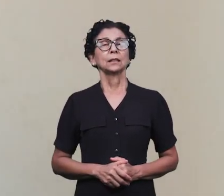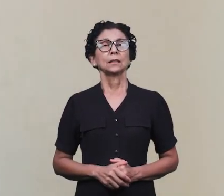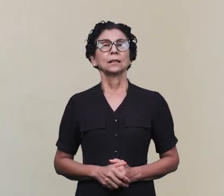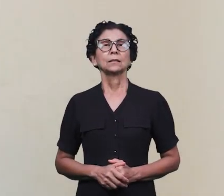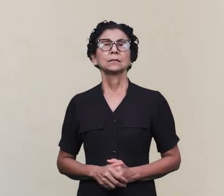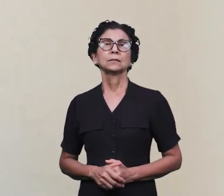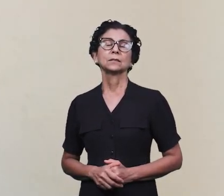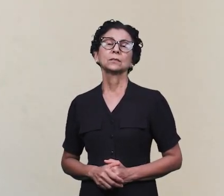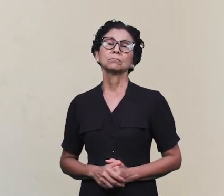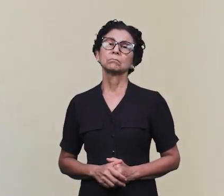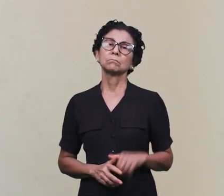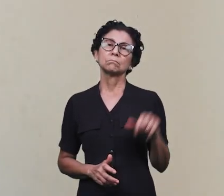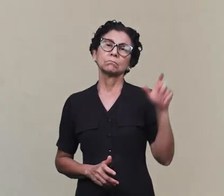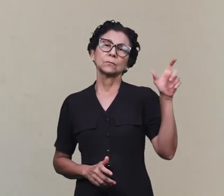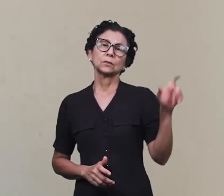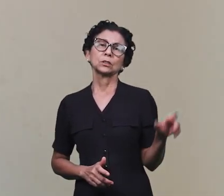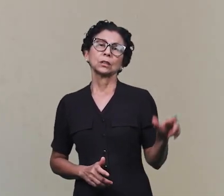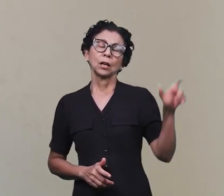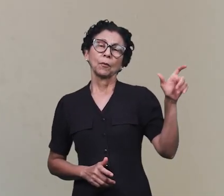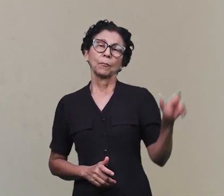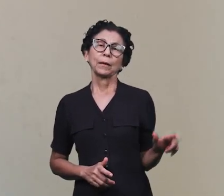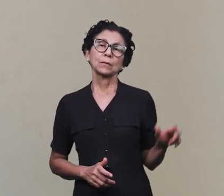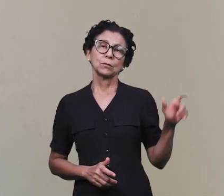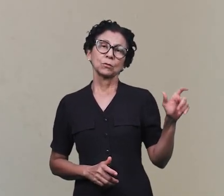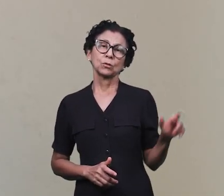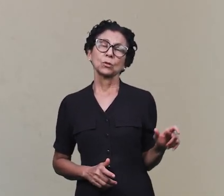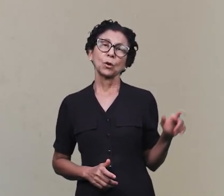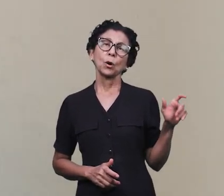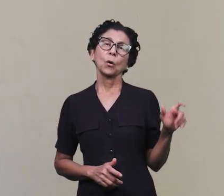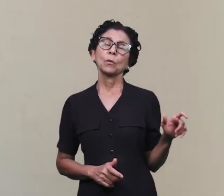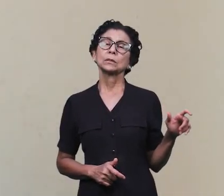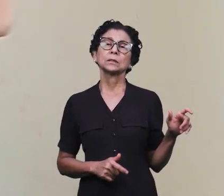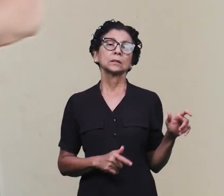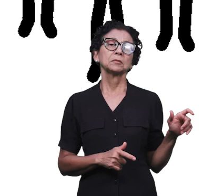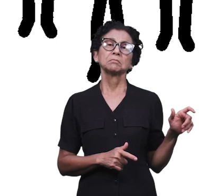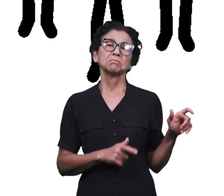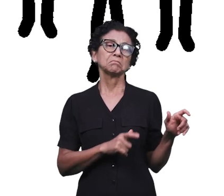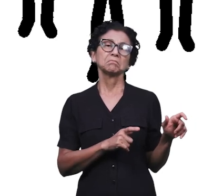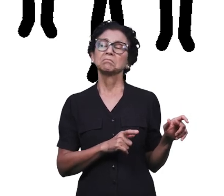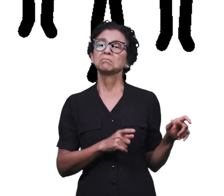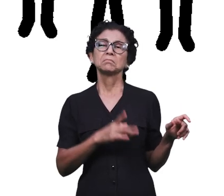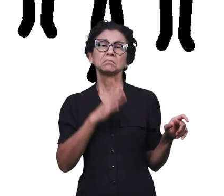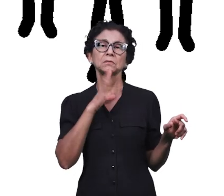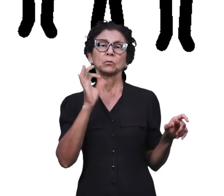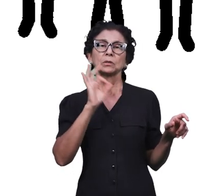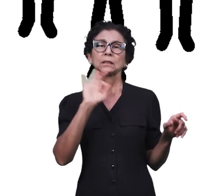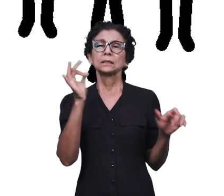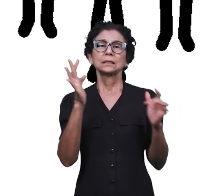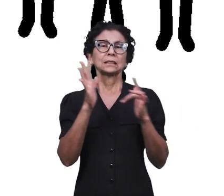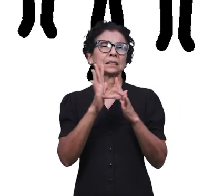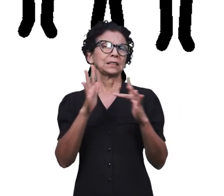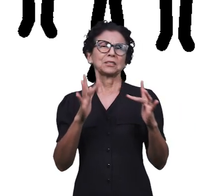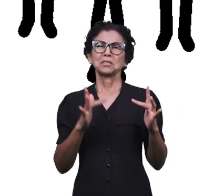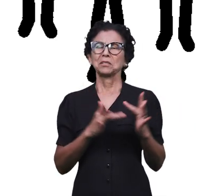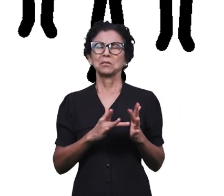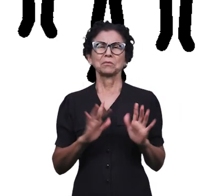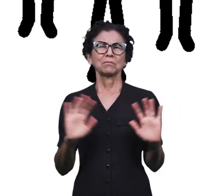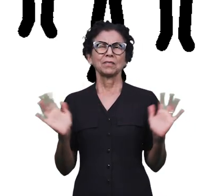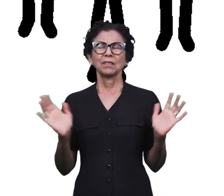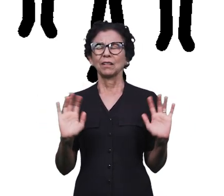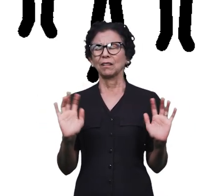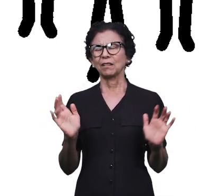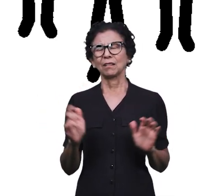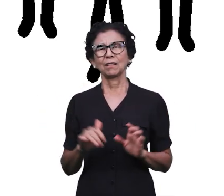Existiam pessoas que não queriam, que não conheciam o Senhor Jesus, que não tinham o coração voltado para